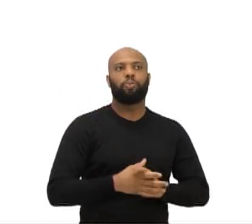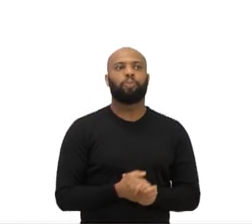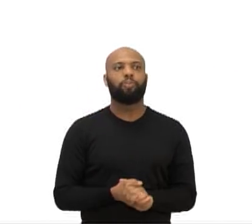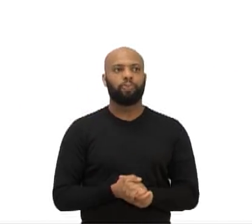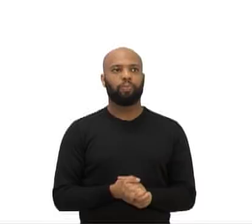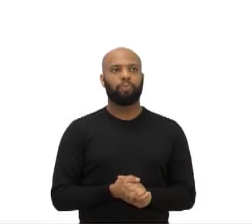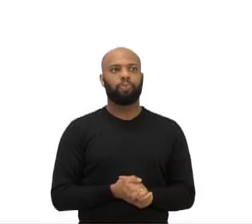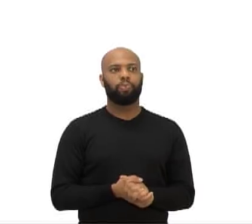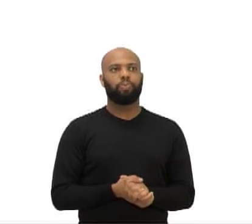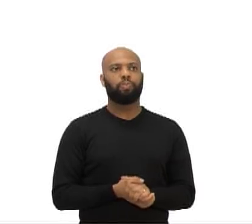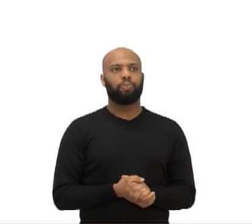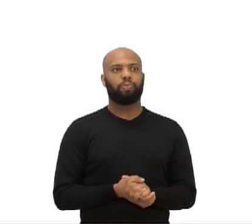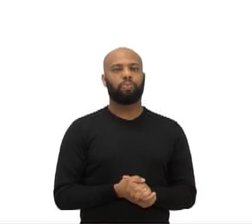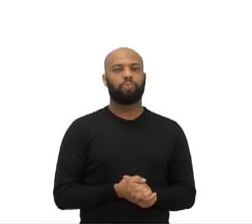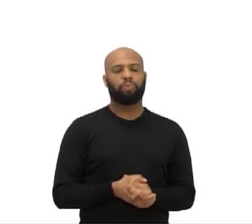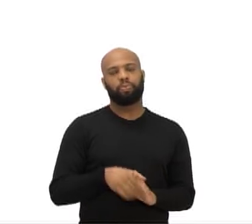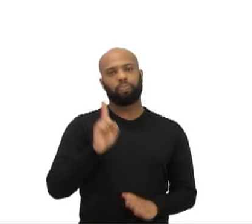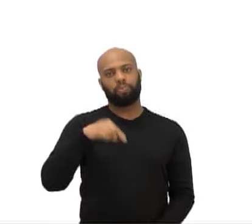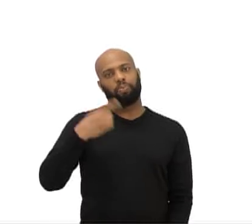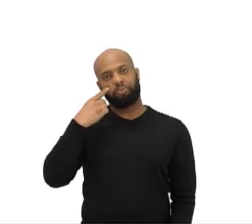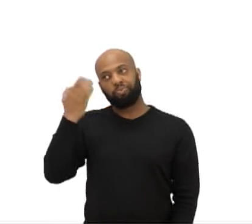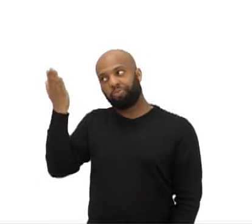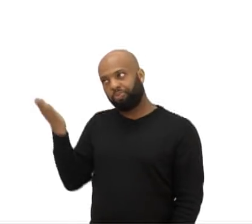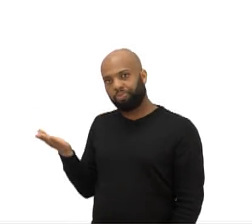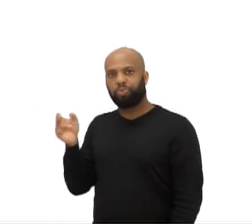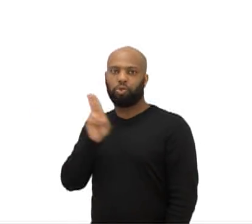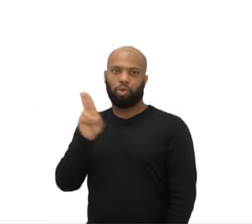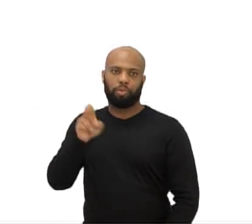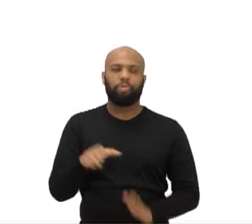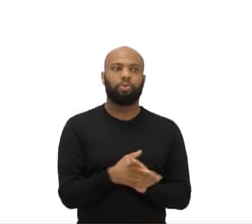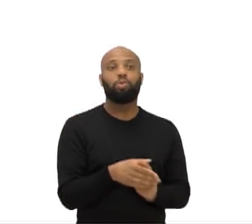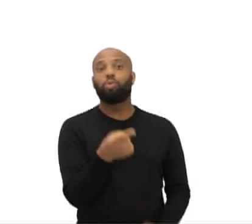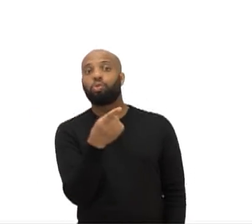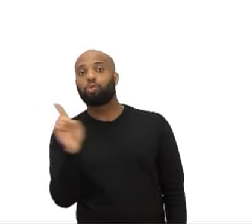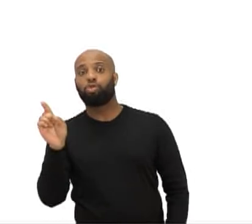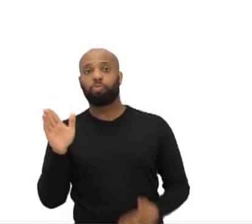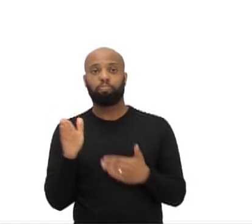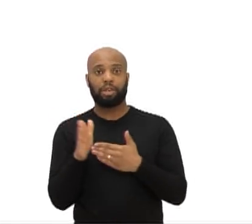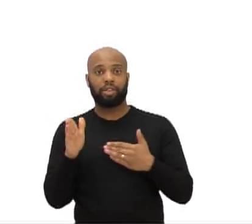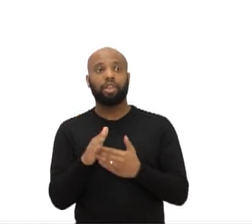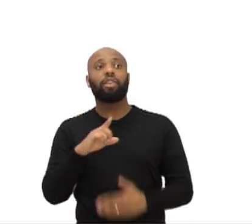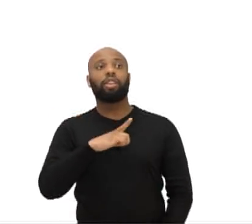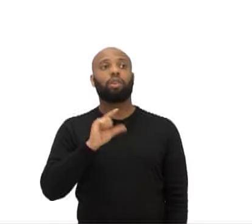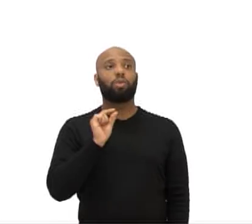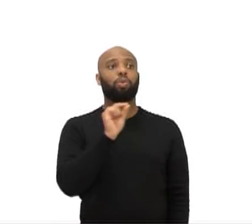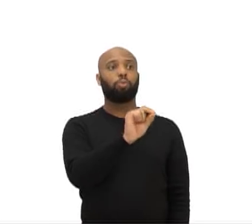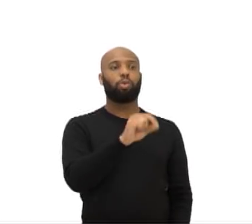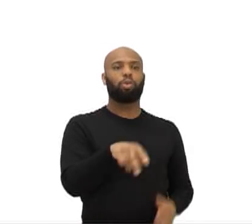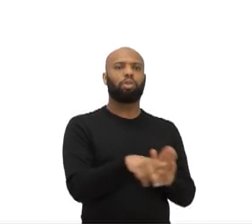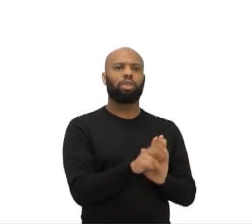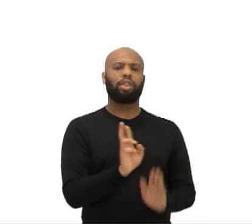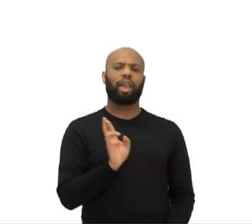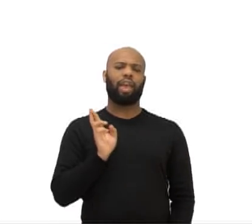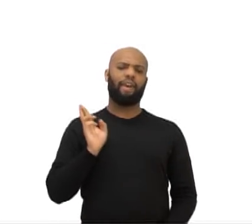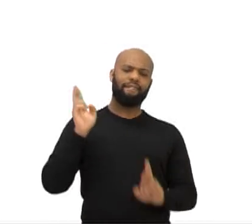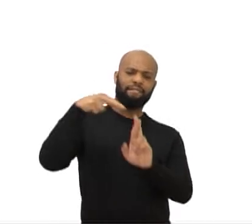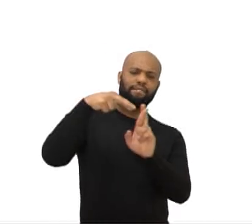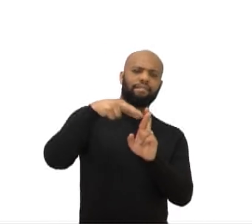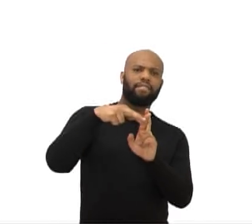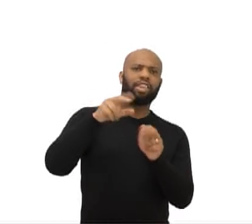direito. Então seria a translação. E na última, como ela tem um ponto referenciando que ela